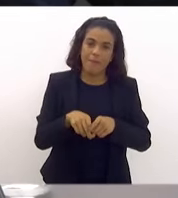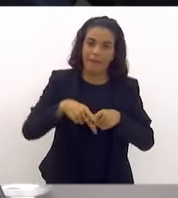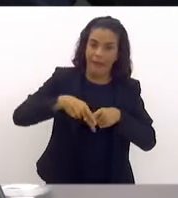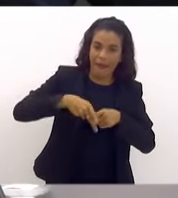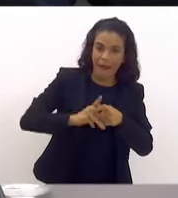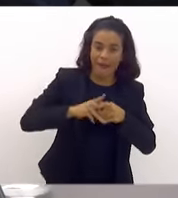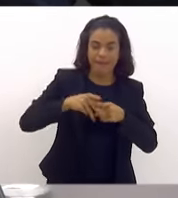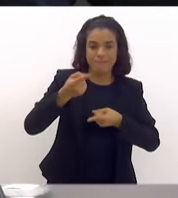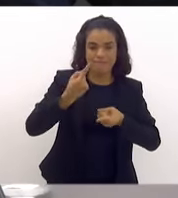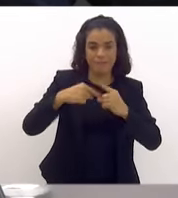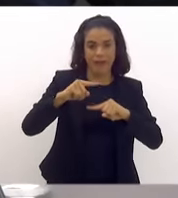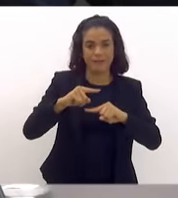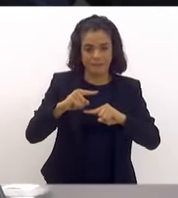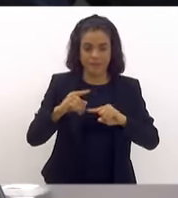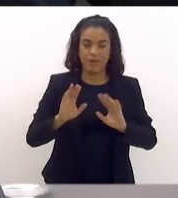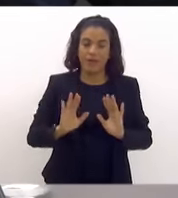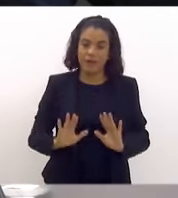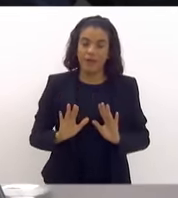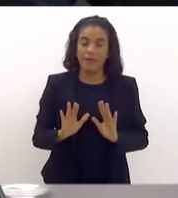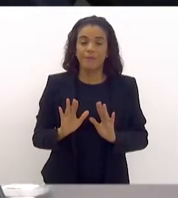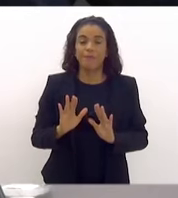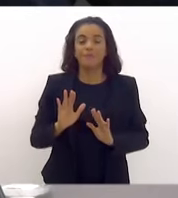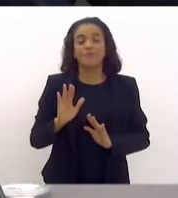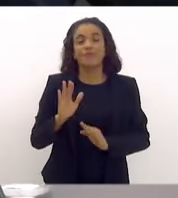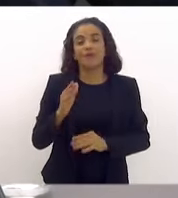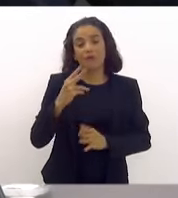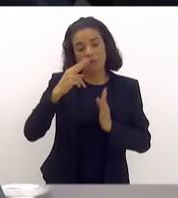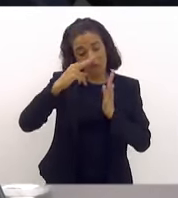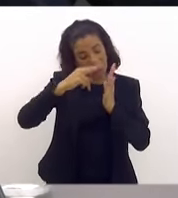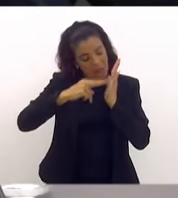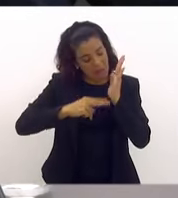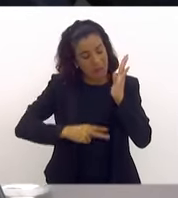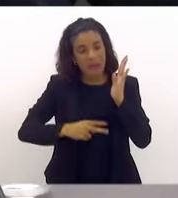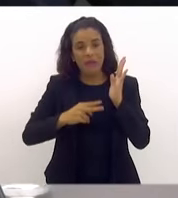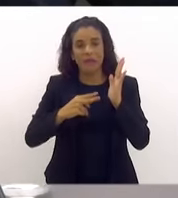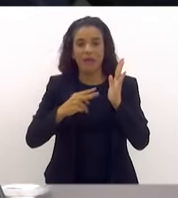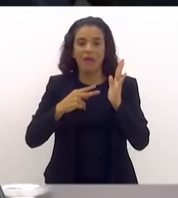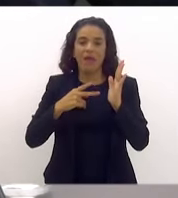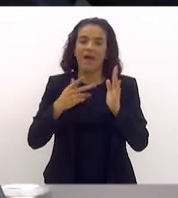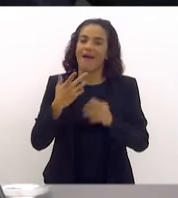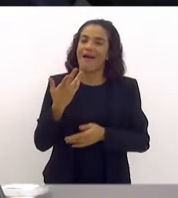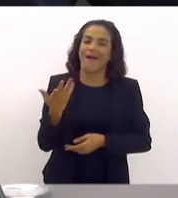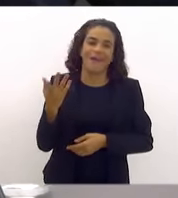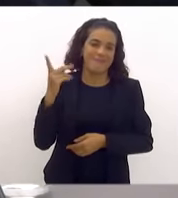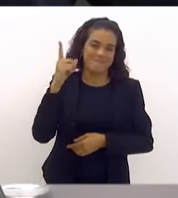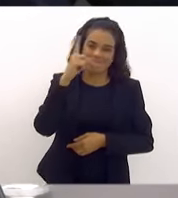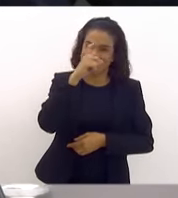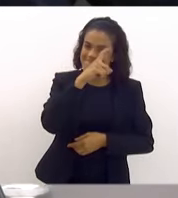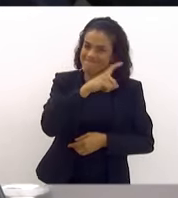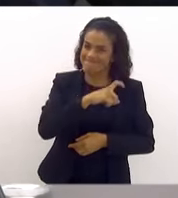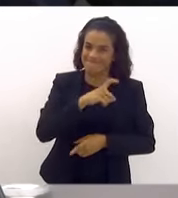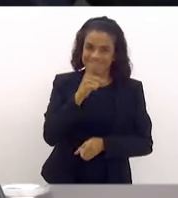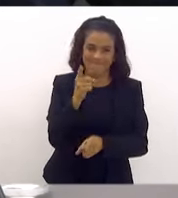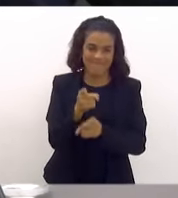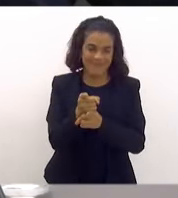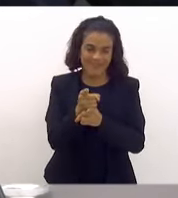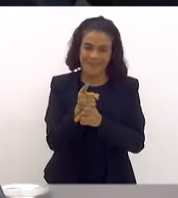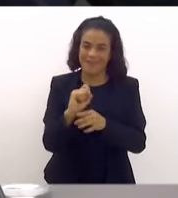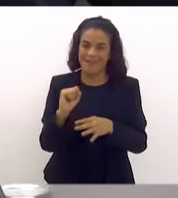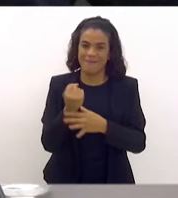vítima mas muitas vezes quando você começa a ler a narrativa você já sabe que vai ser muito difícil identificar com